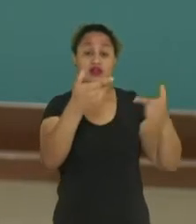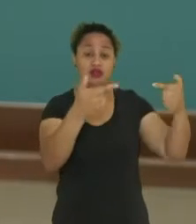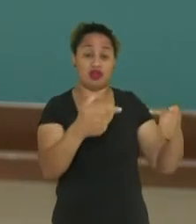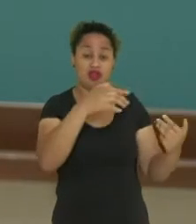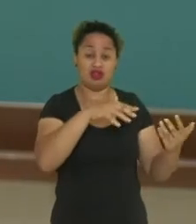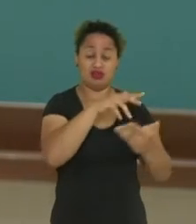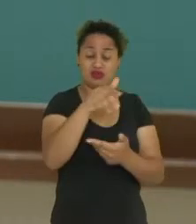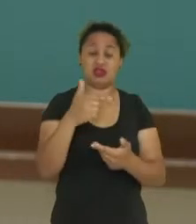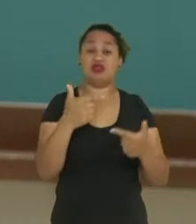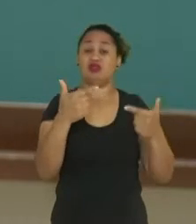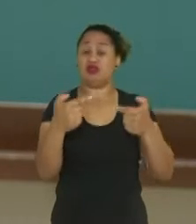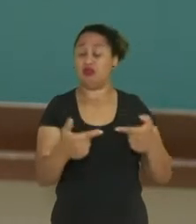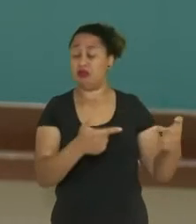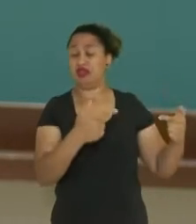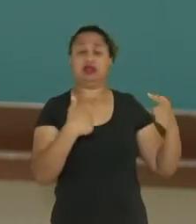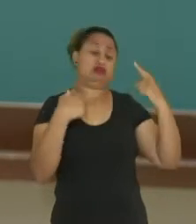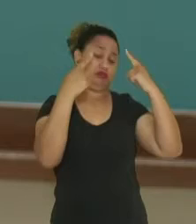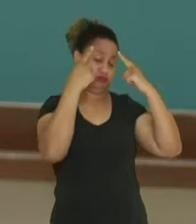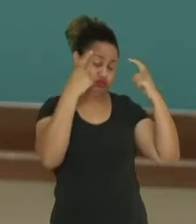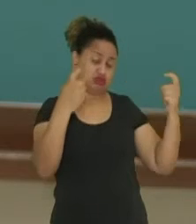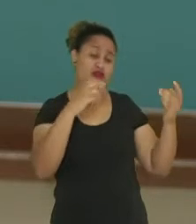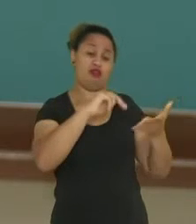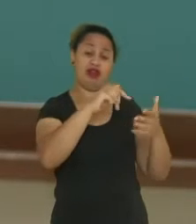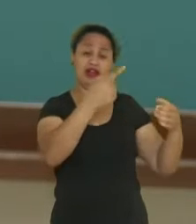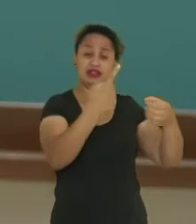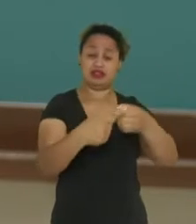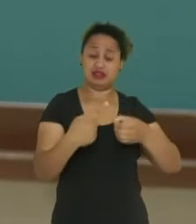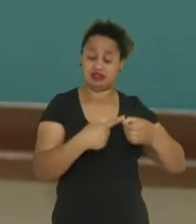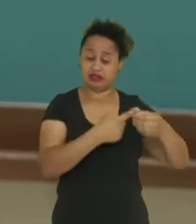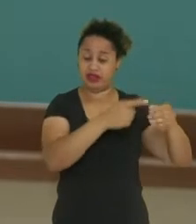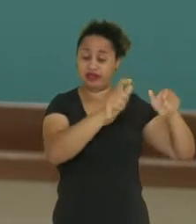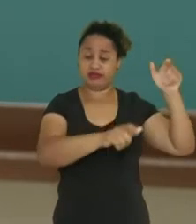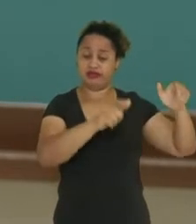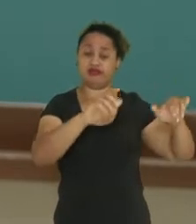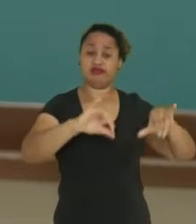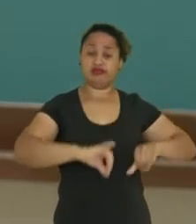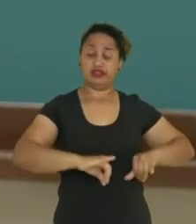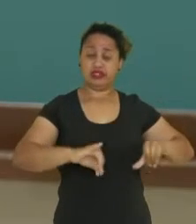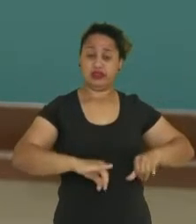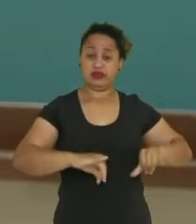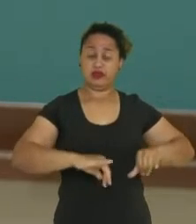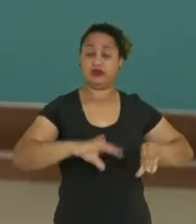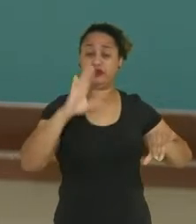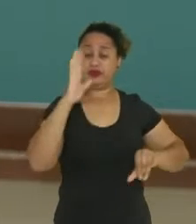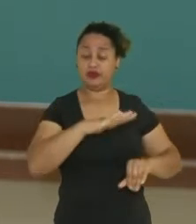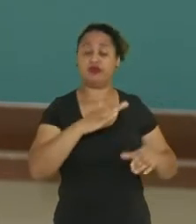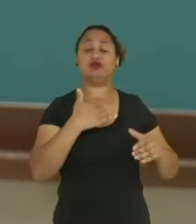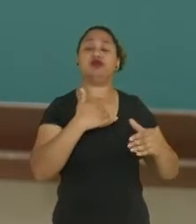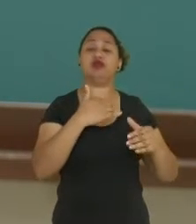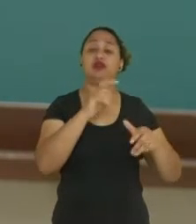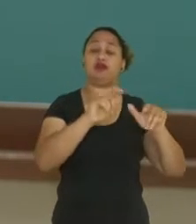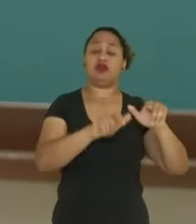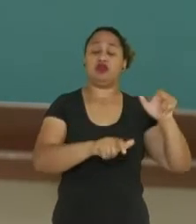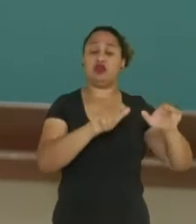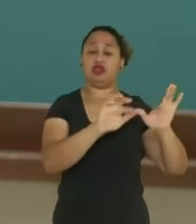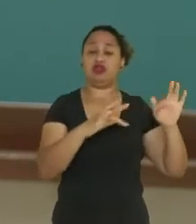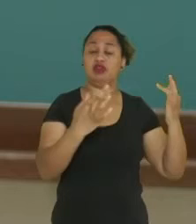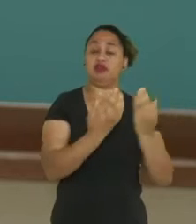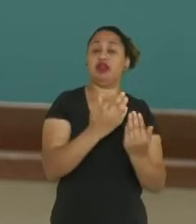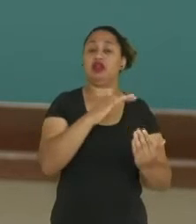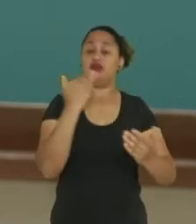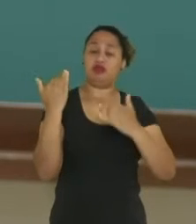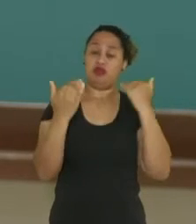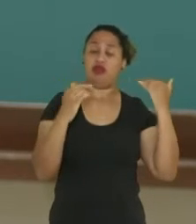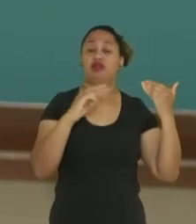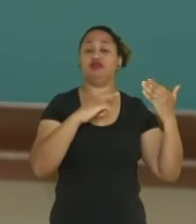violenta, várias atrocidades, várias pessoas sofreram essas atrocidades, perderam parentes, tiveram